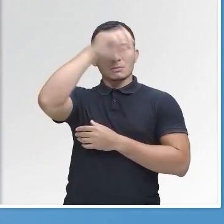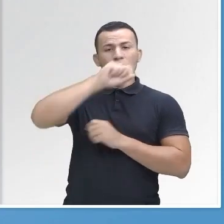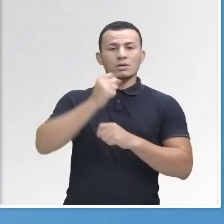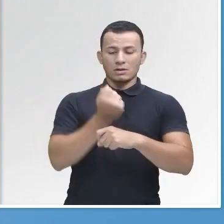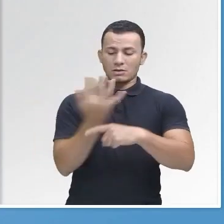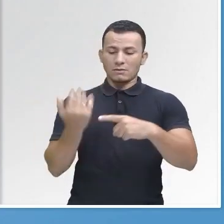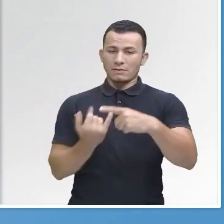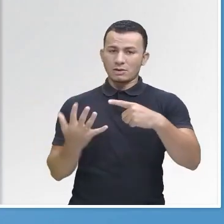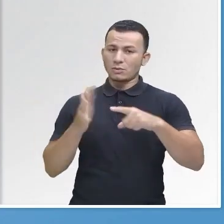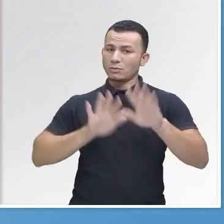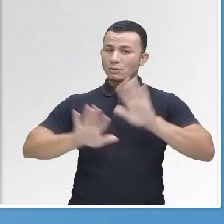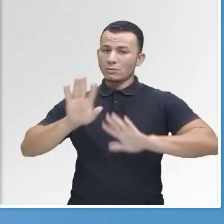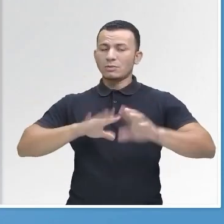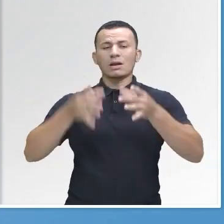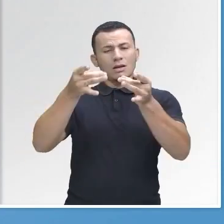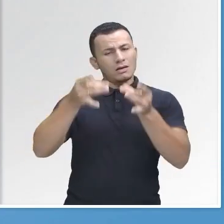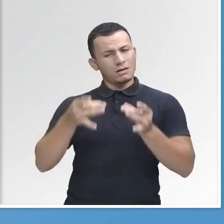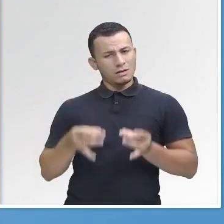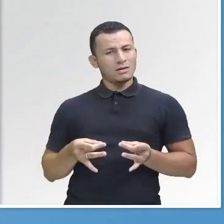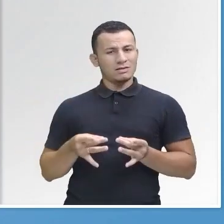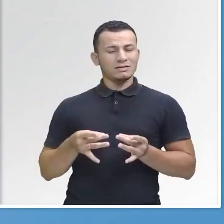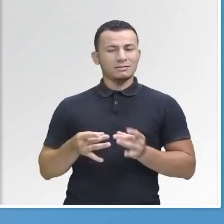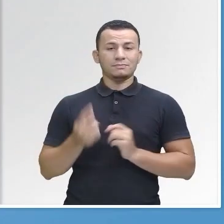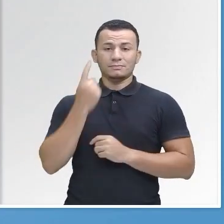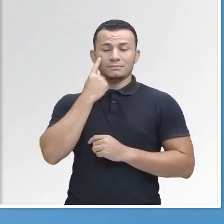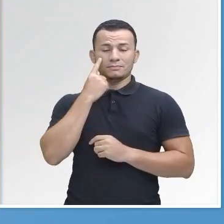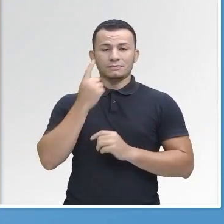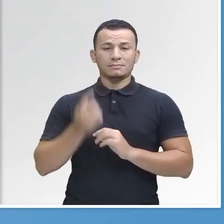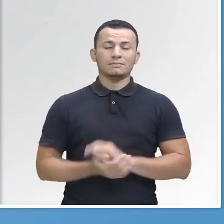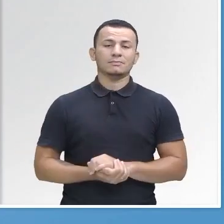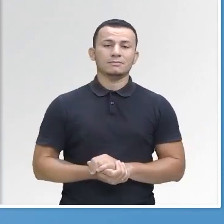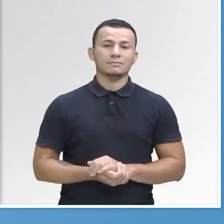cuidado, vendo todas as definições. Então, de olho na tela.